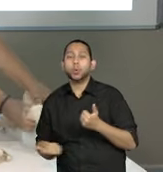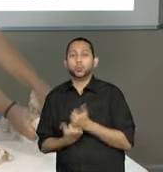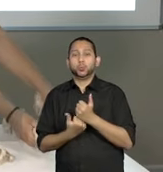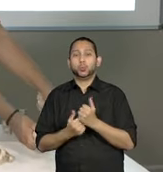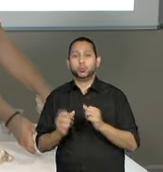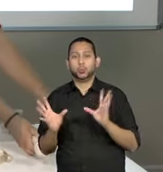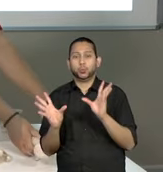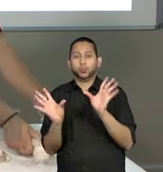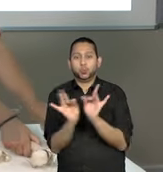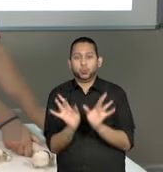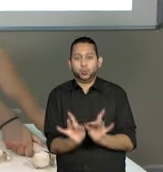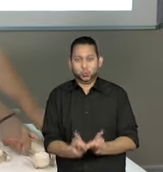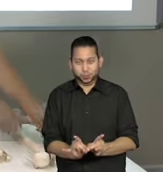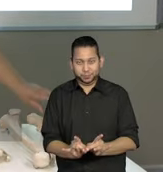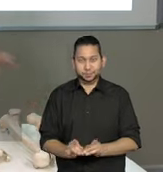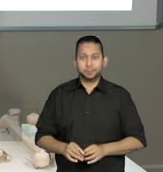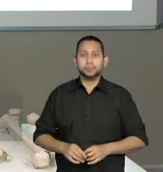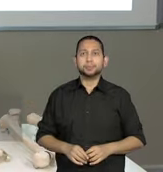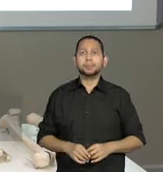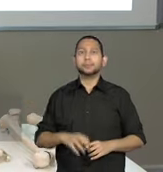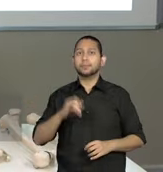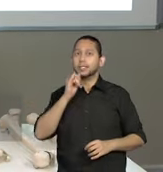caso